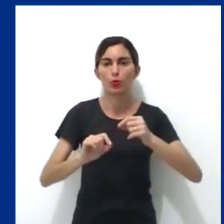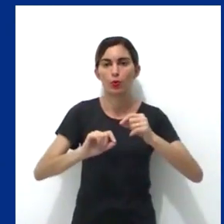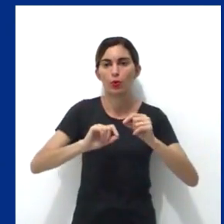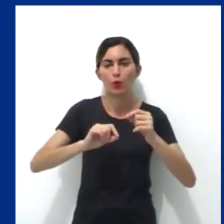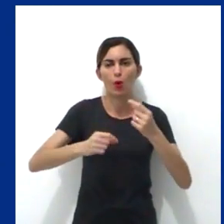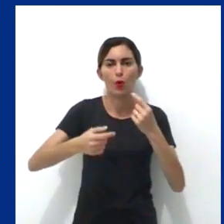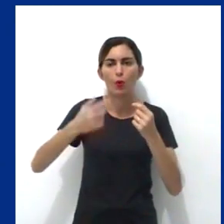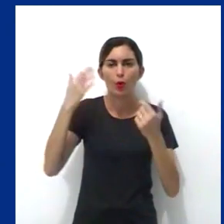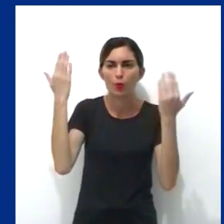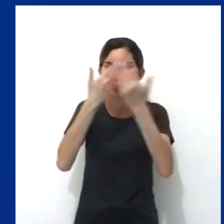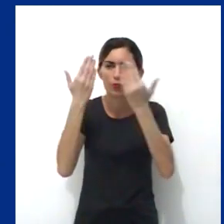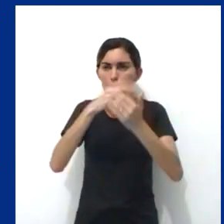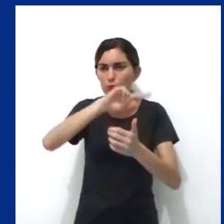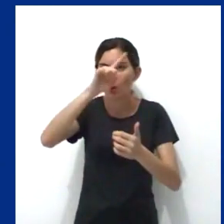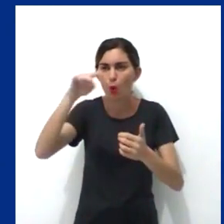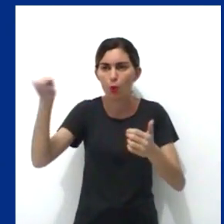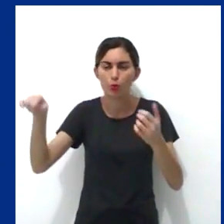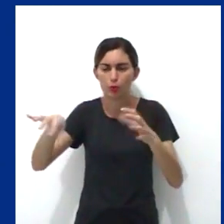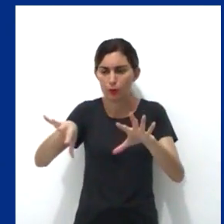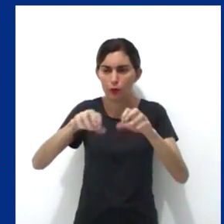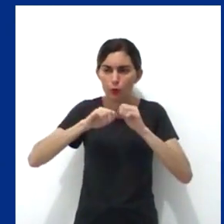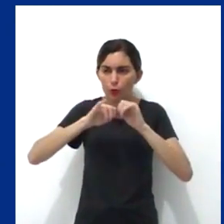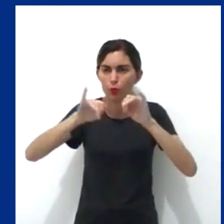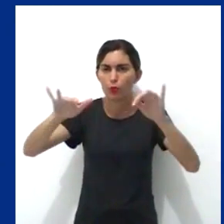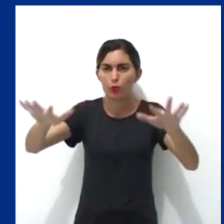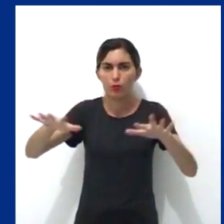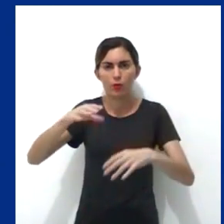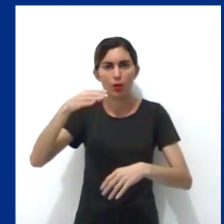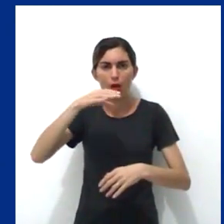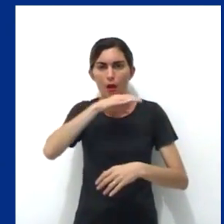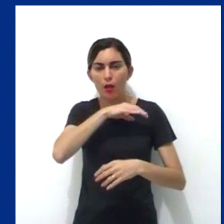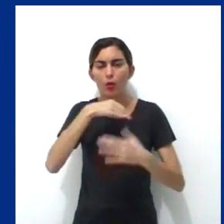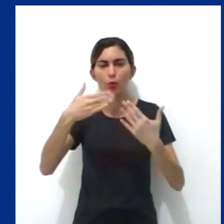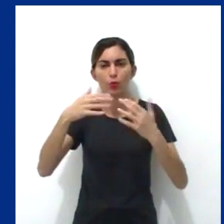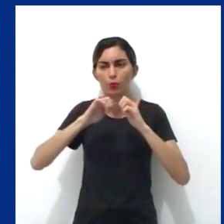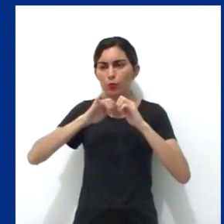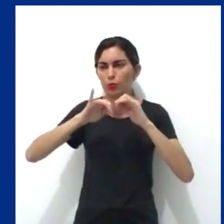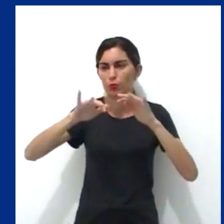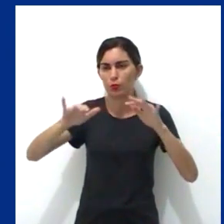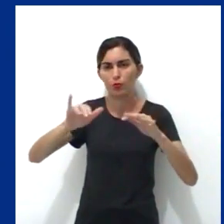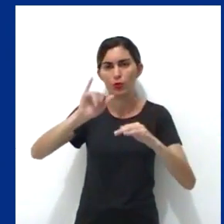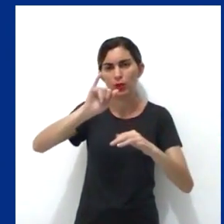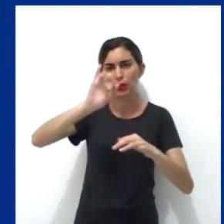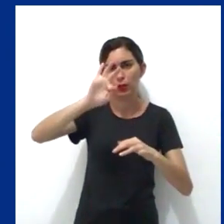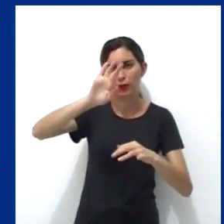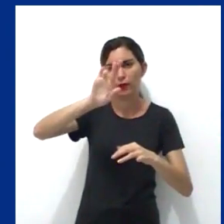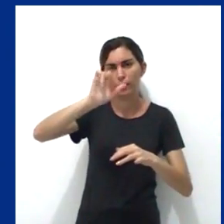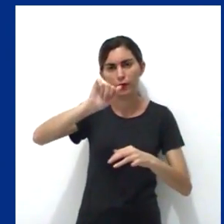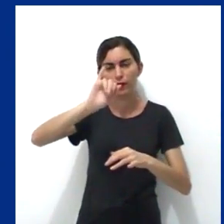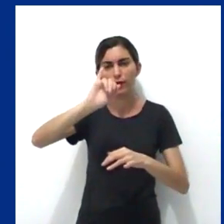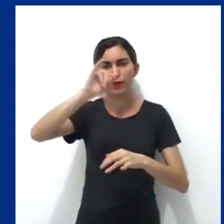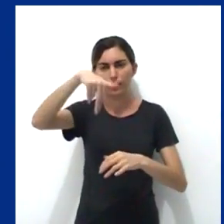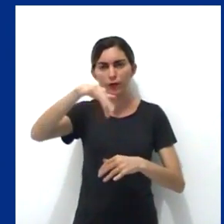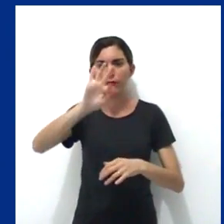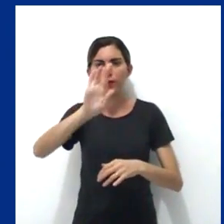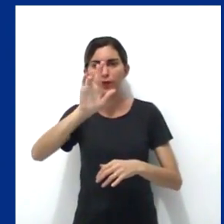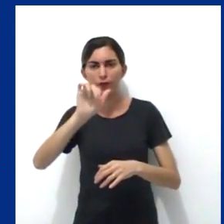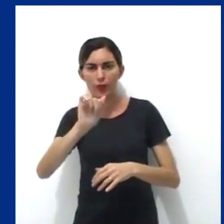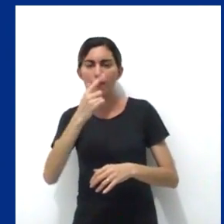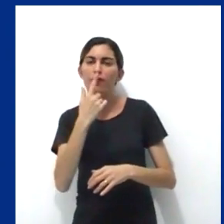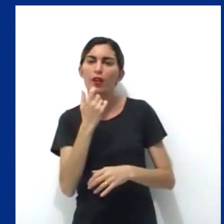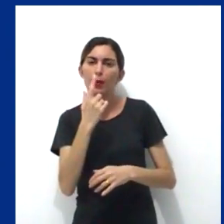me aquecer. Se eu colocar a minha mão perto da fogueira lá de São João, já vou sentir essa onda do calor, né? A transferência